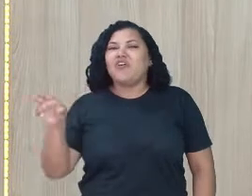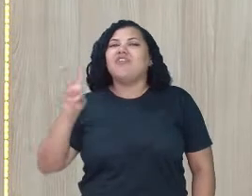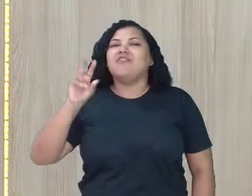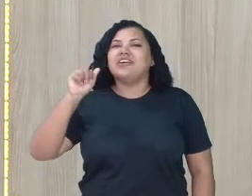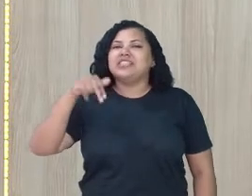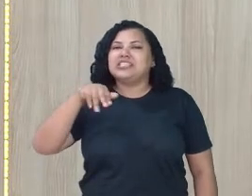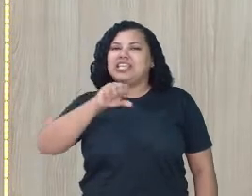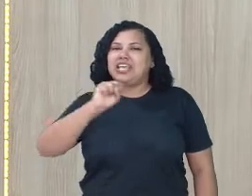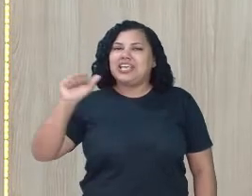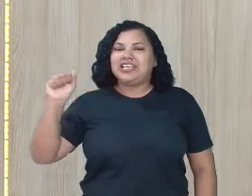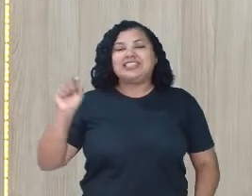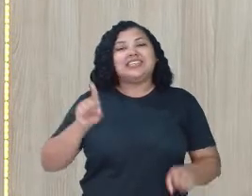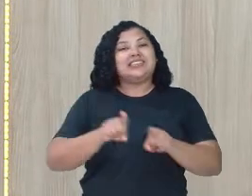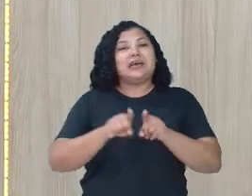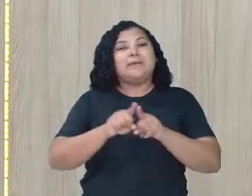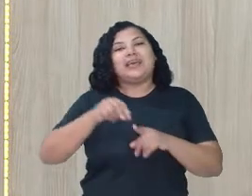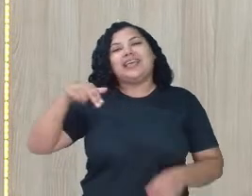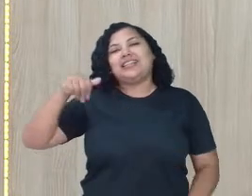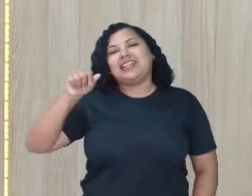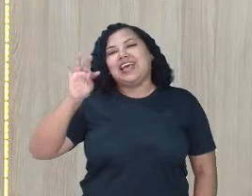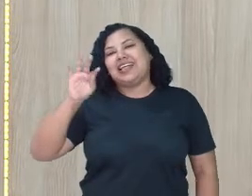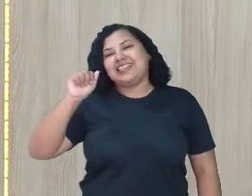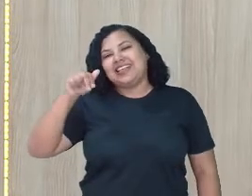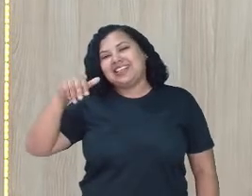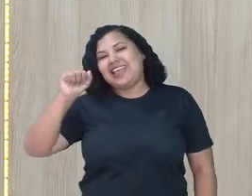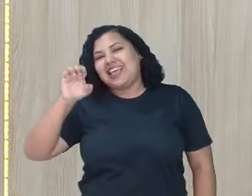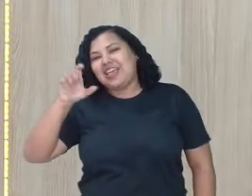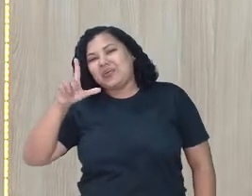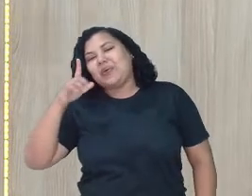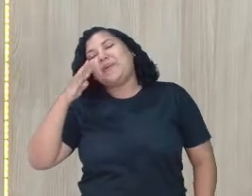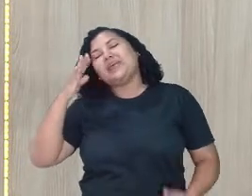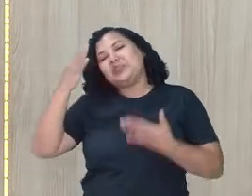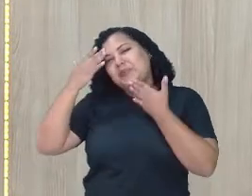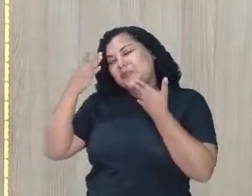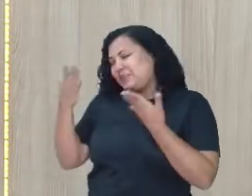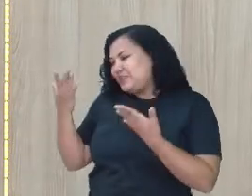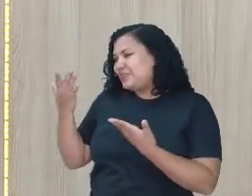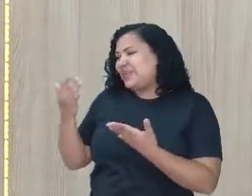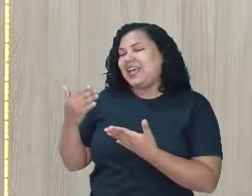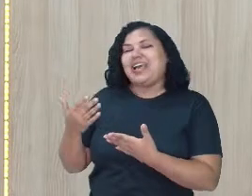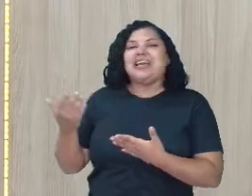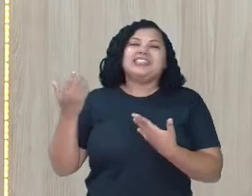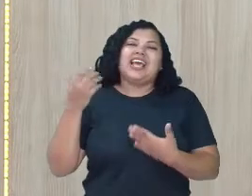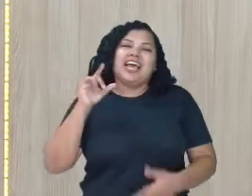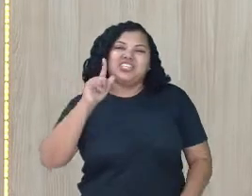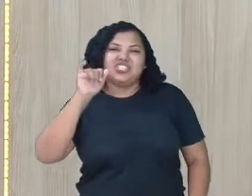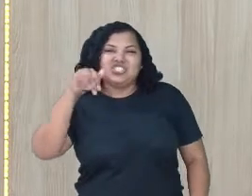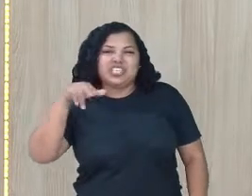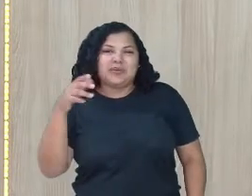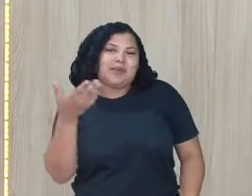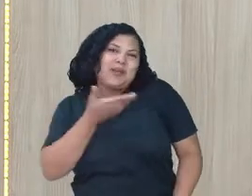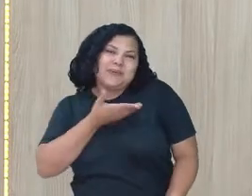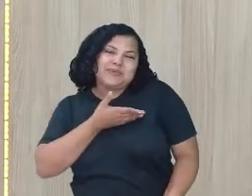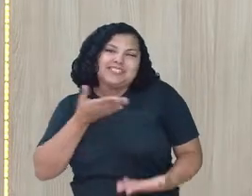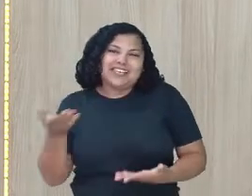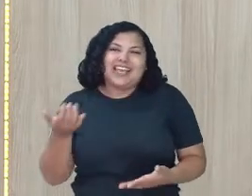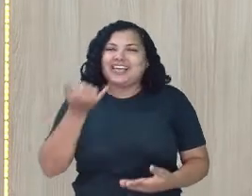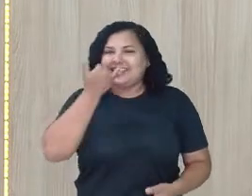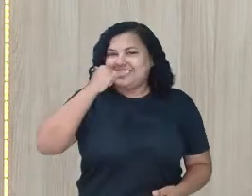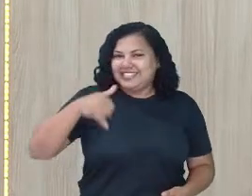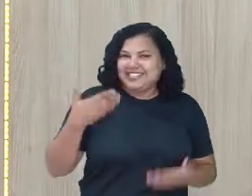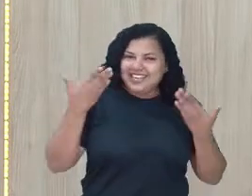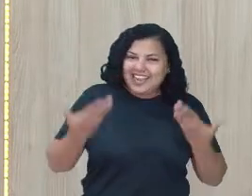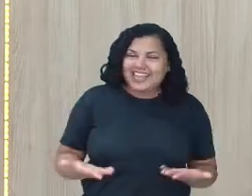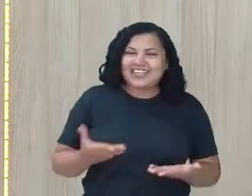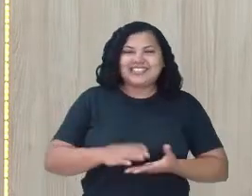que fez o vídeo que eu fiz nos cortes aí, peço perdão. Agradecer a Gine pela companhia no museu e aqui,